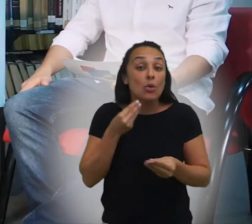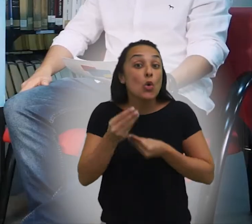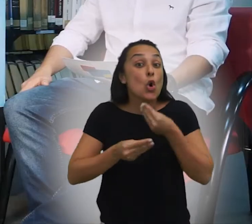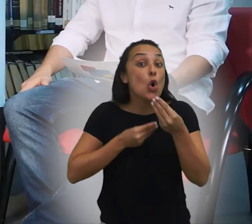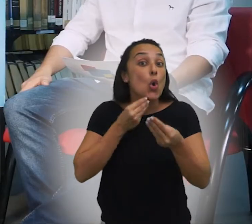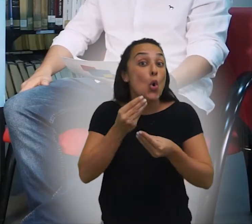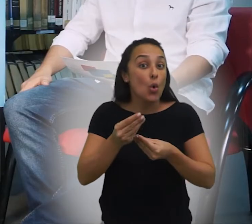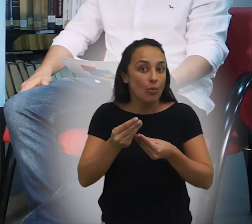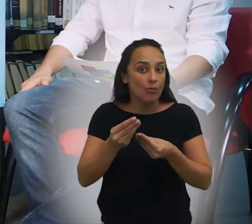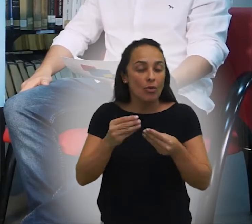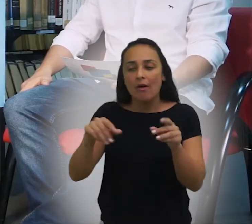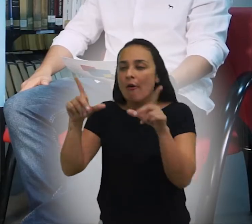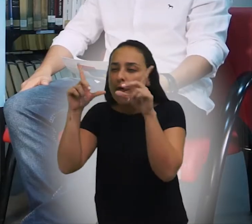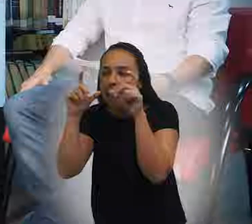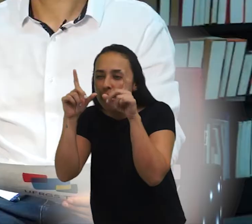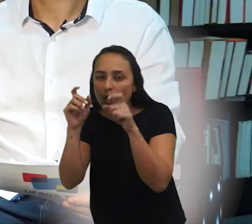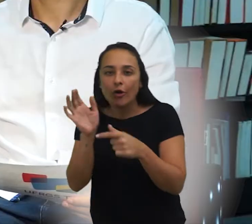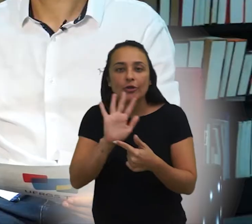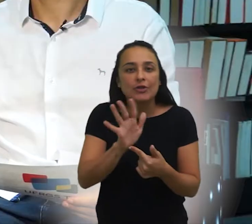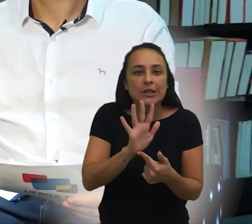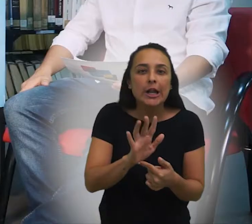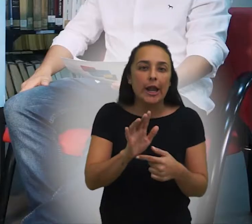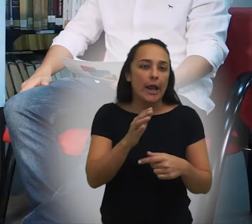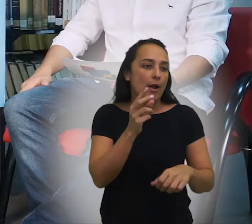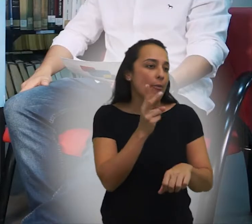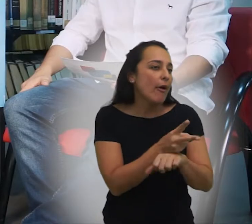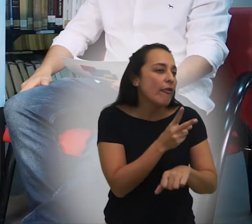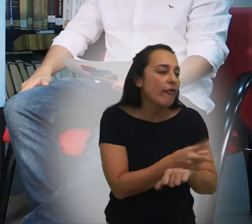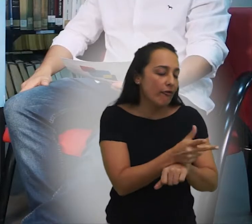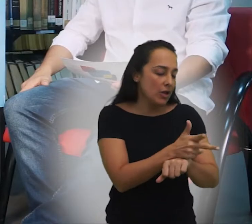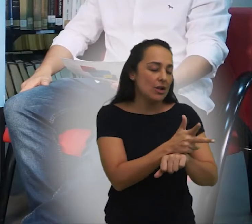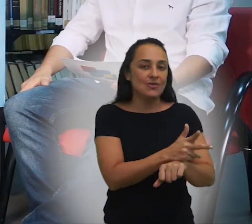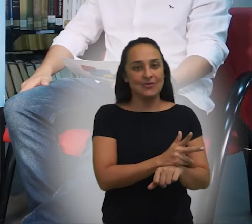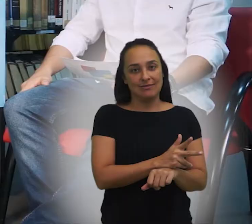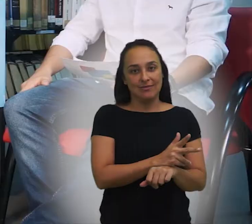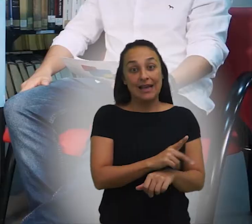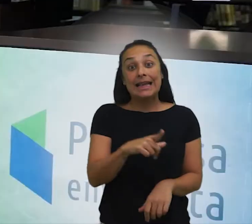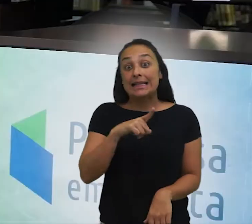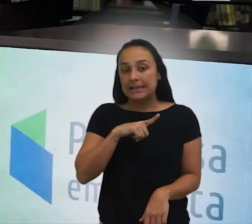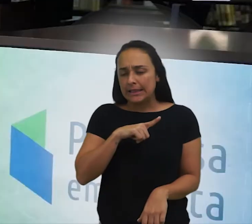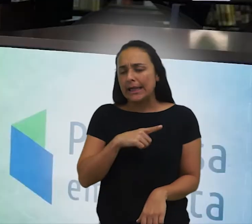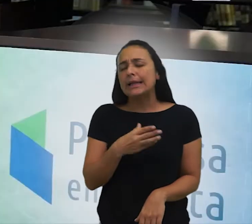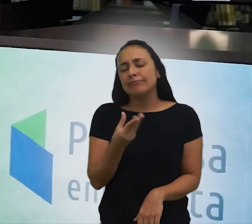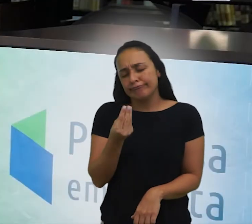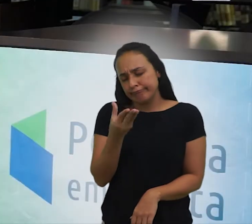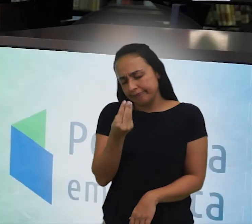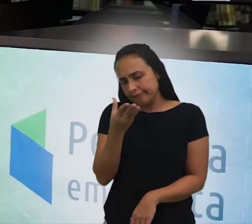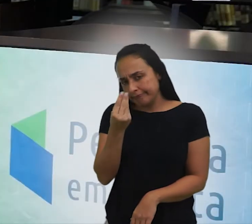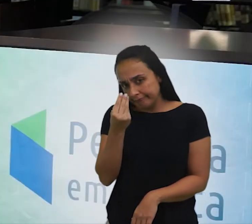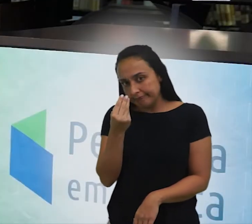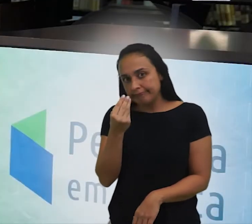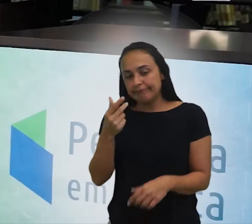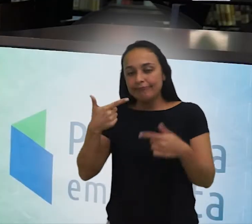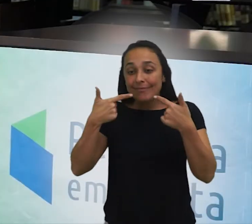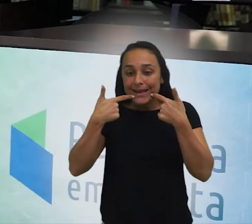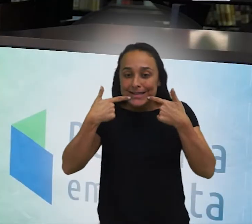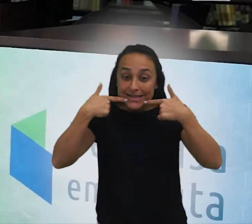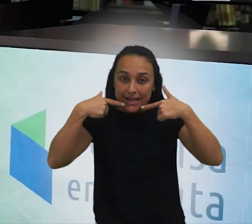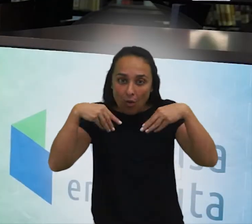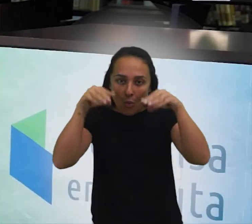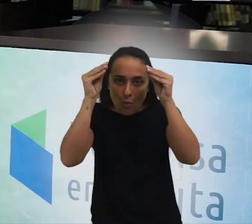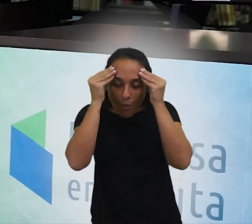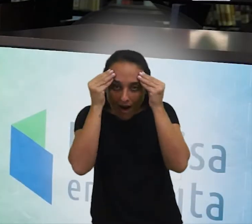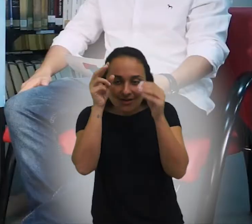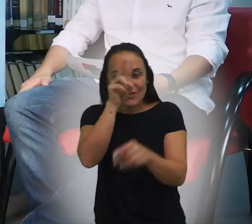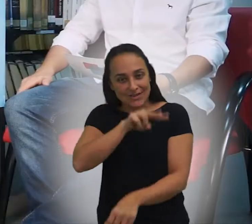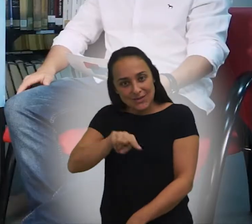coisa. E também tem bastante sobre as linguagens visuais, ou seja, o artista investigando sobre